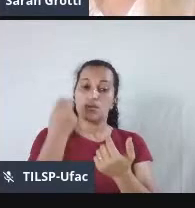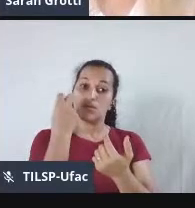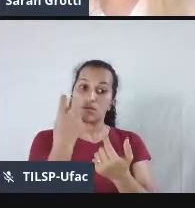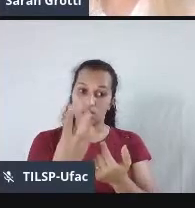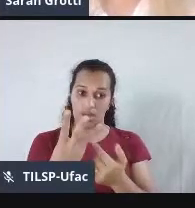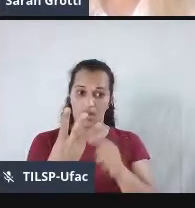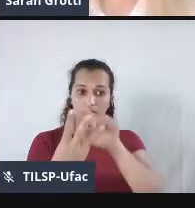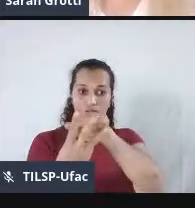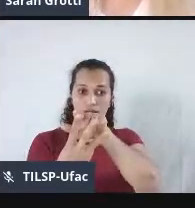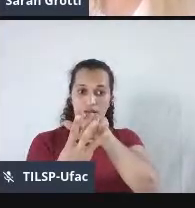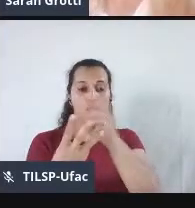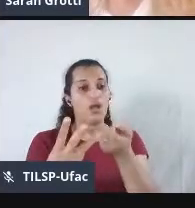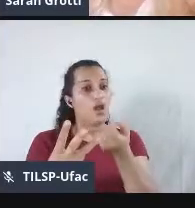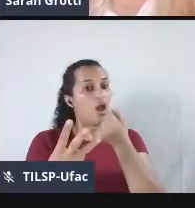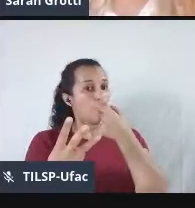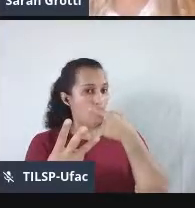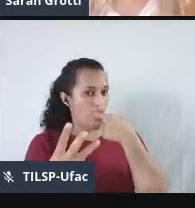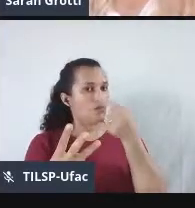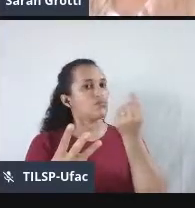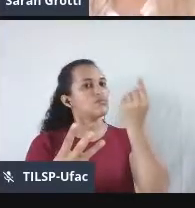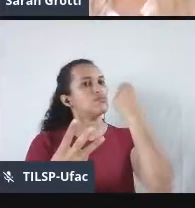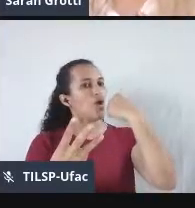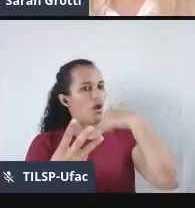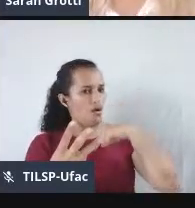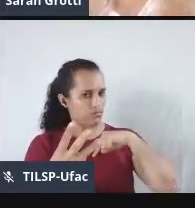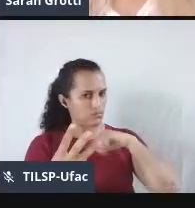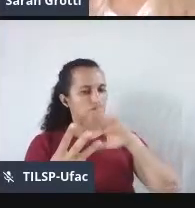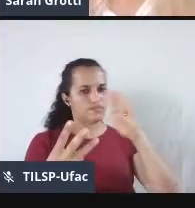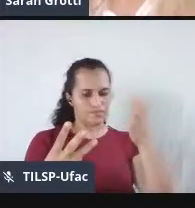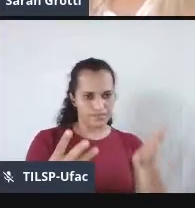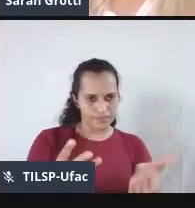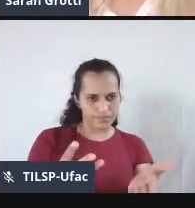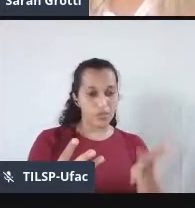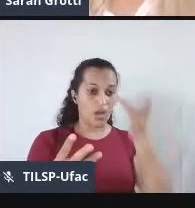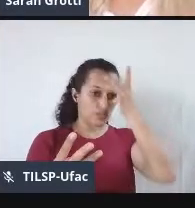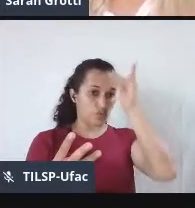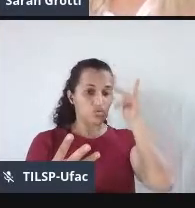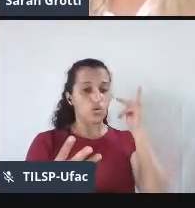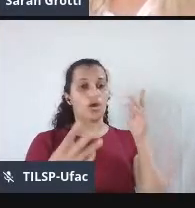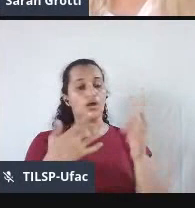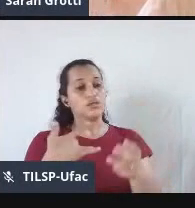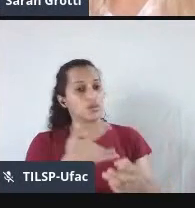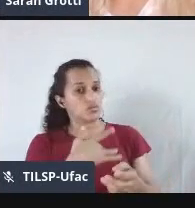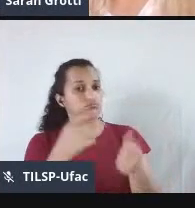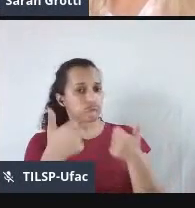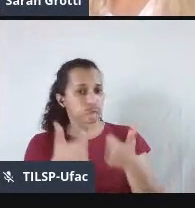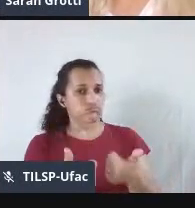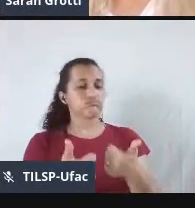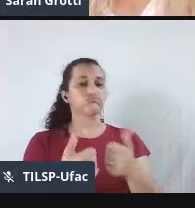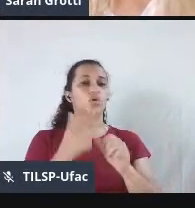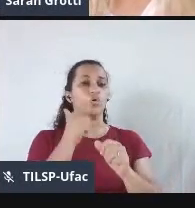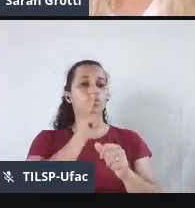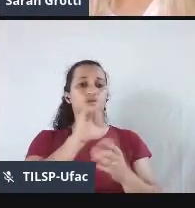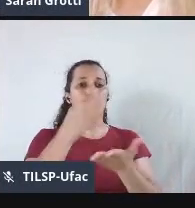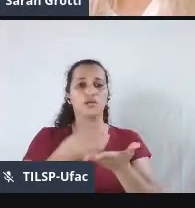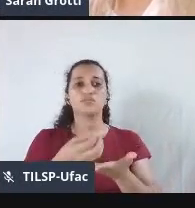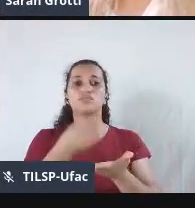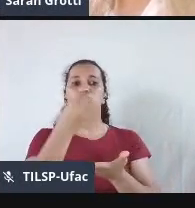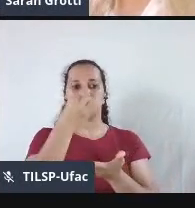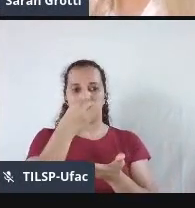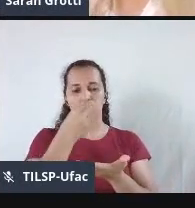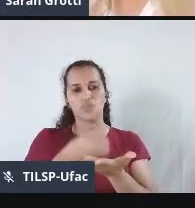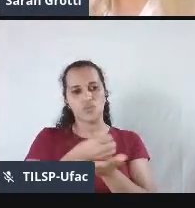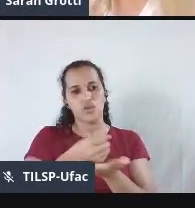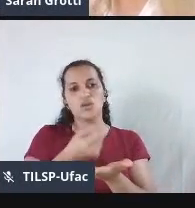via oral, que normalmente é feita com indivíduos já saudáveis, né, que não tem nenhuma patologia, principalmente no